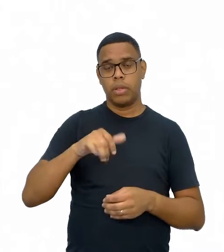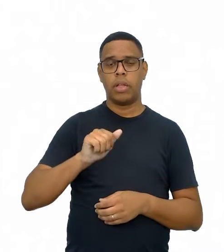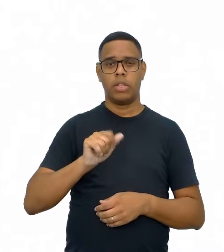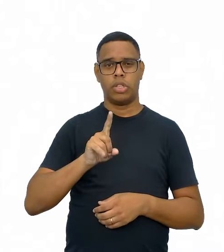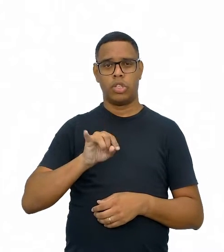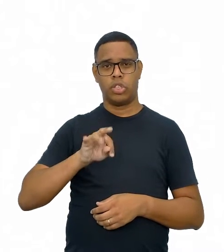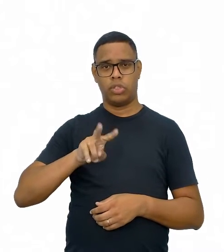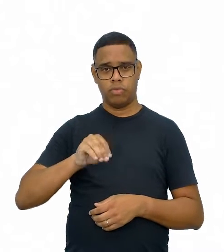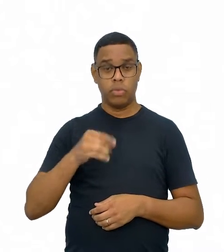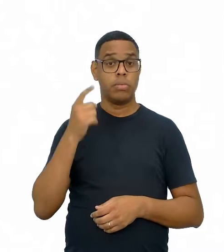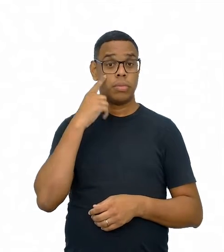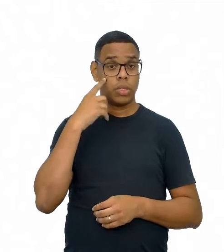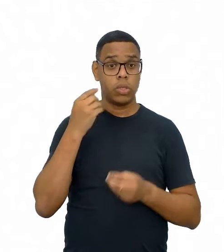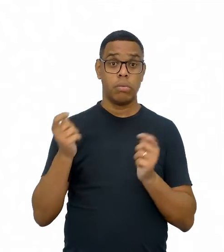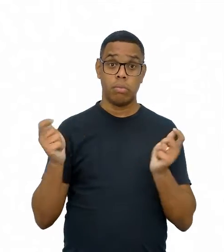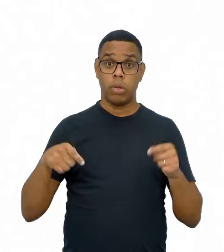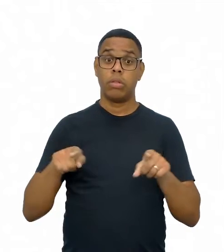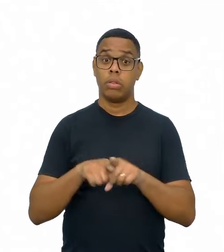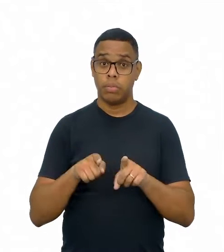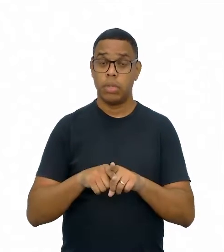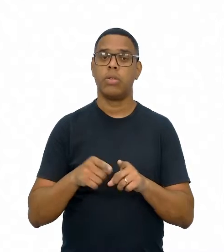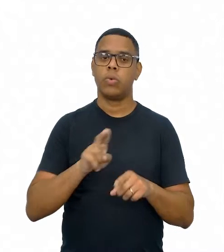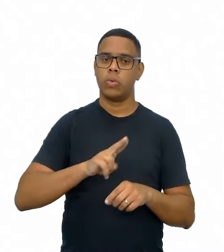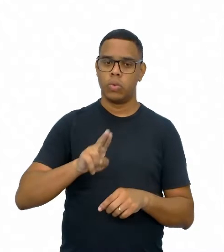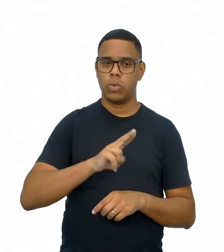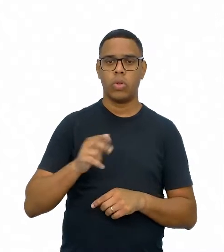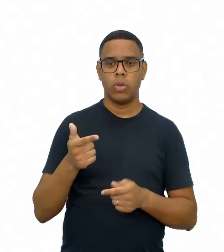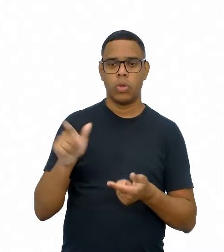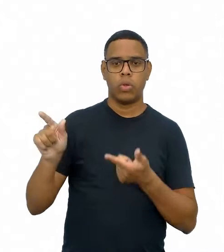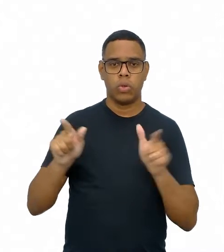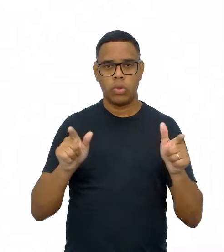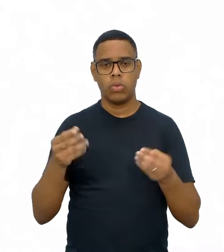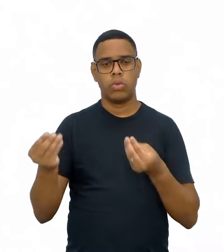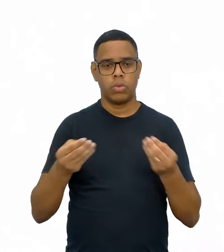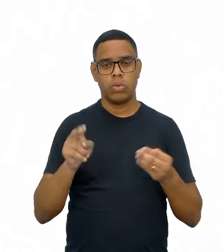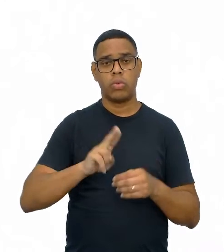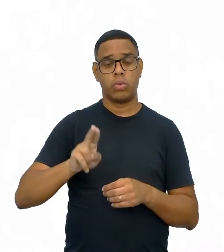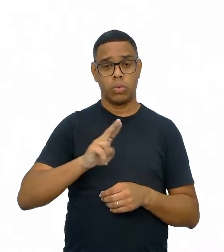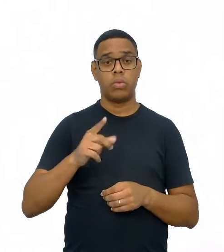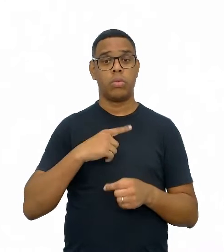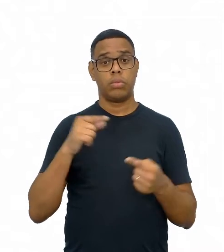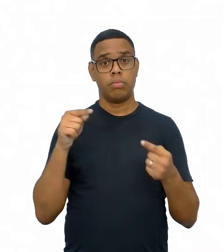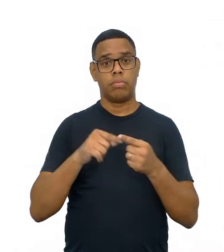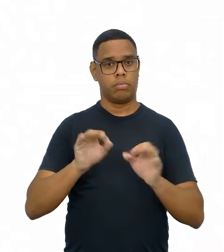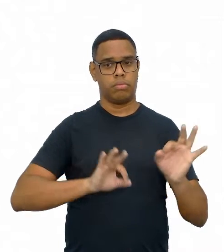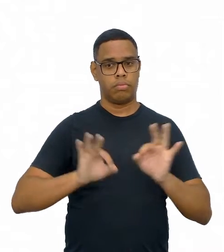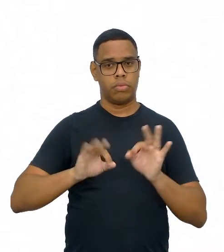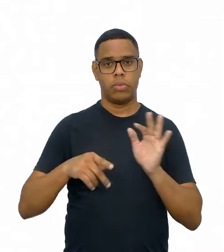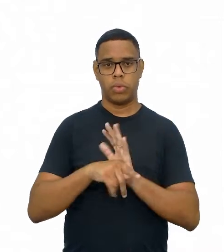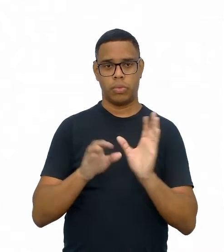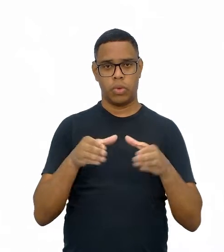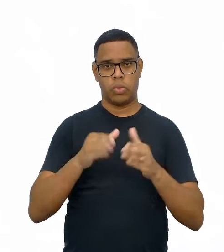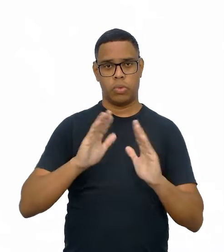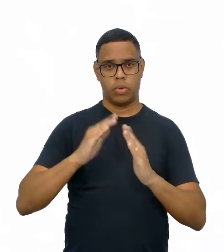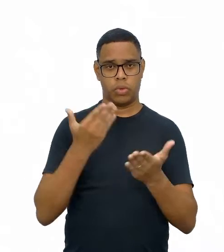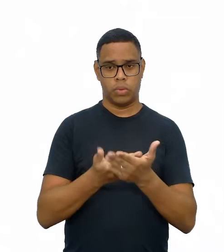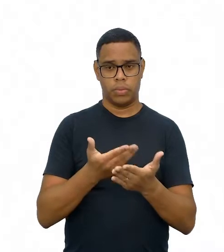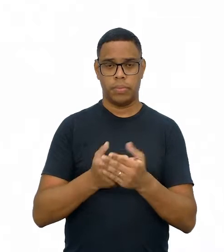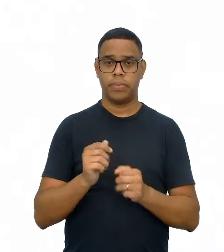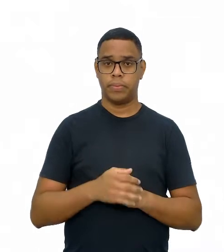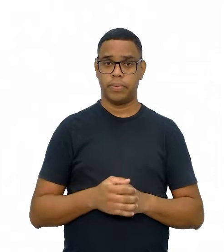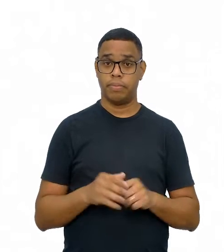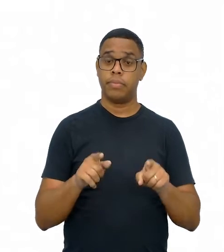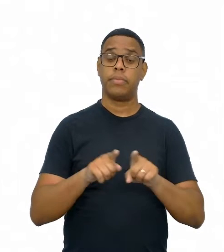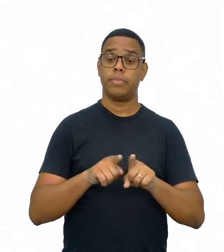aditivo, pensamos que pode também ter sido utilizado outros instrumentos que foram construídos pelo Grupo Escola.